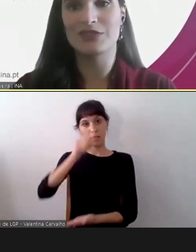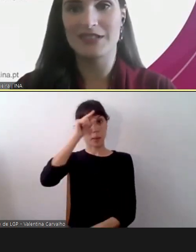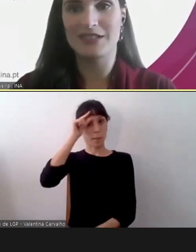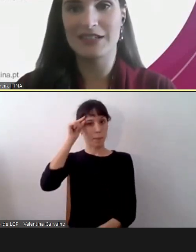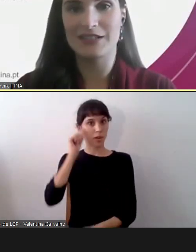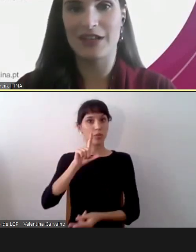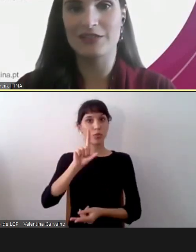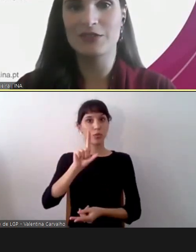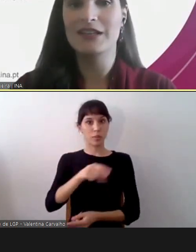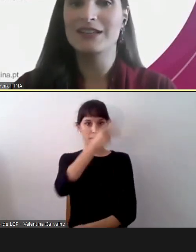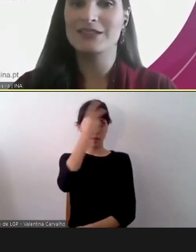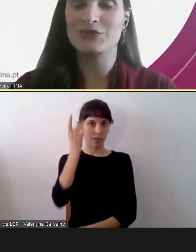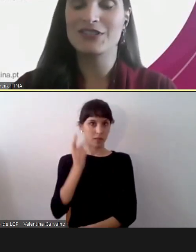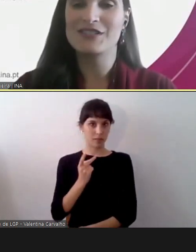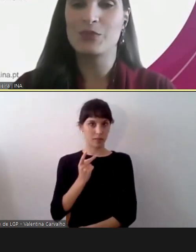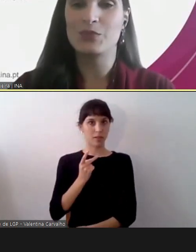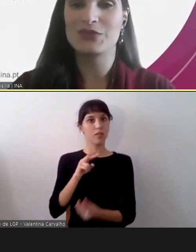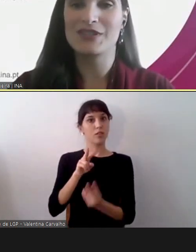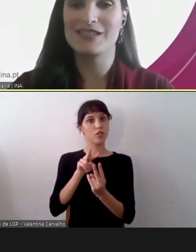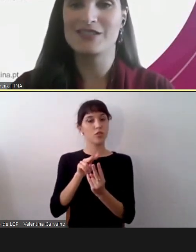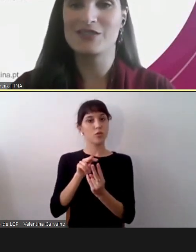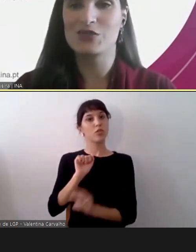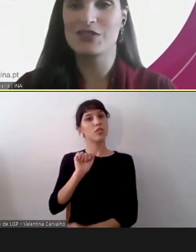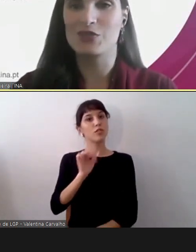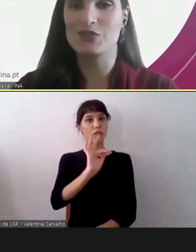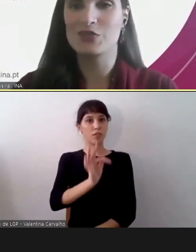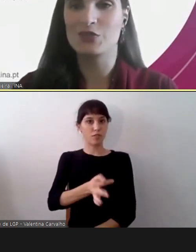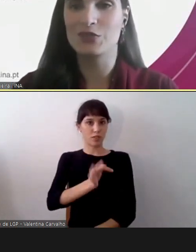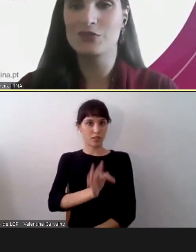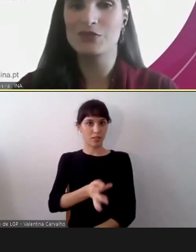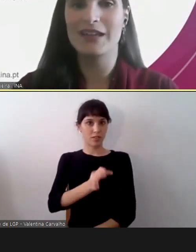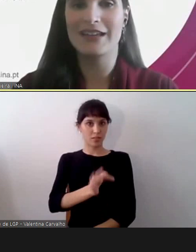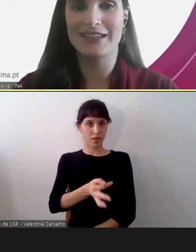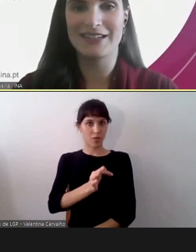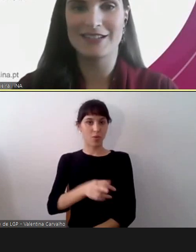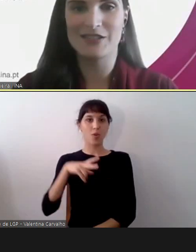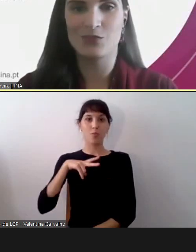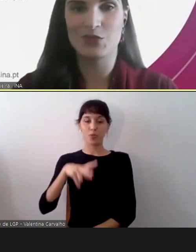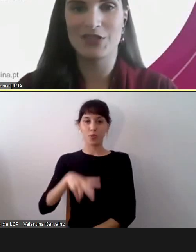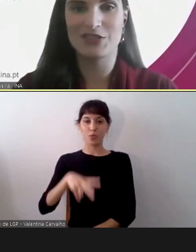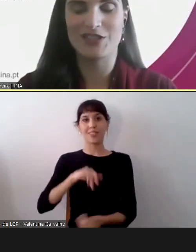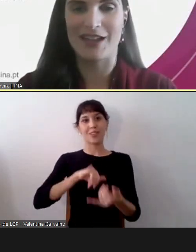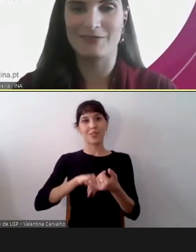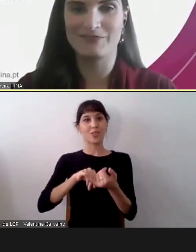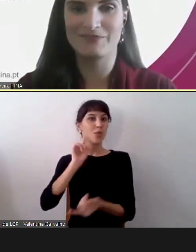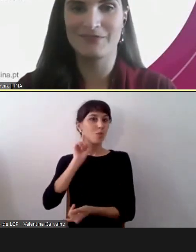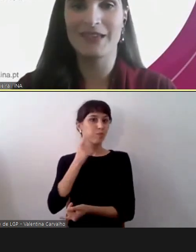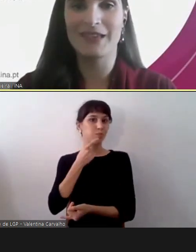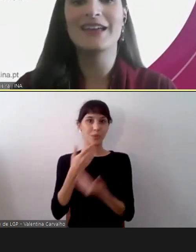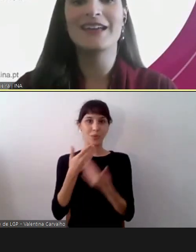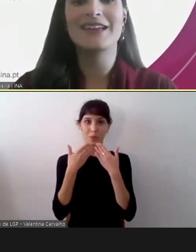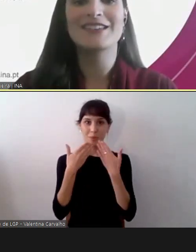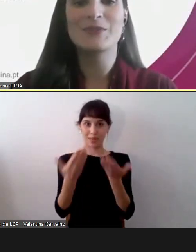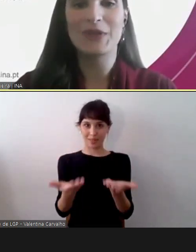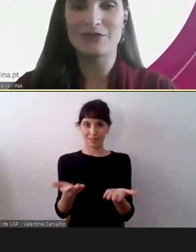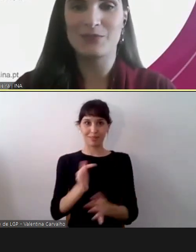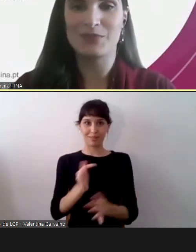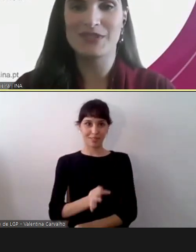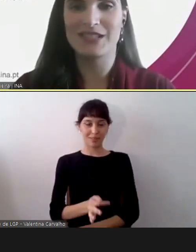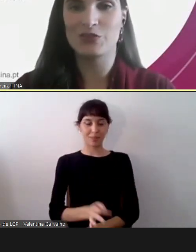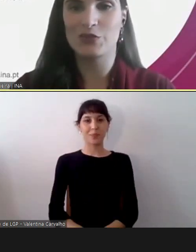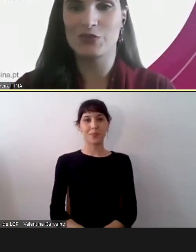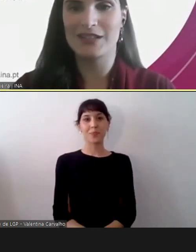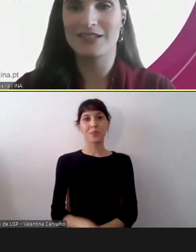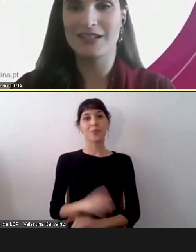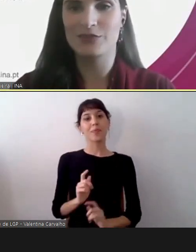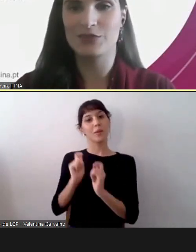e Valentina Carvalho, da Federação Portuguesa das Associações de Surdos, a quem agradecemos desde já. Tem a palavra a